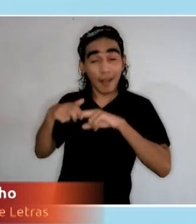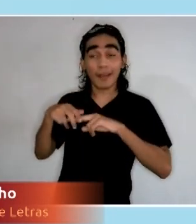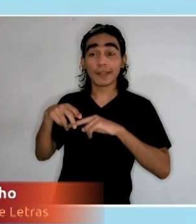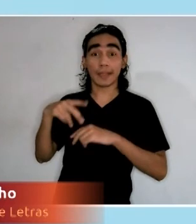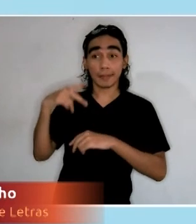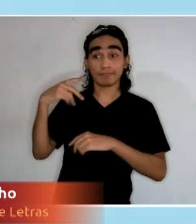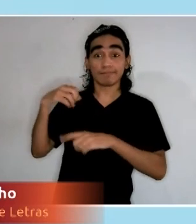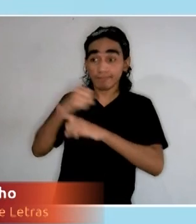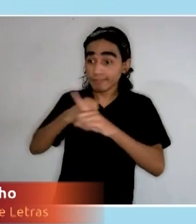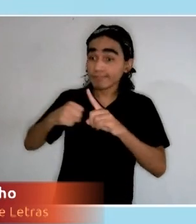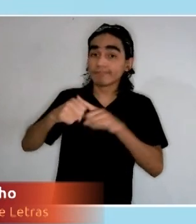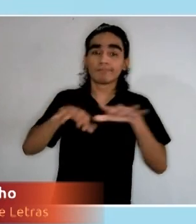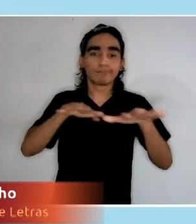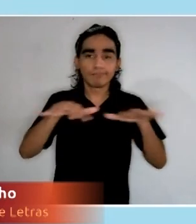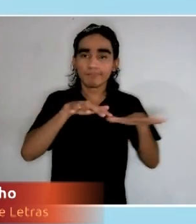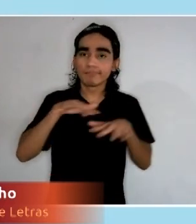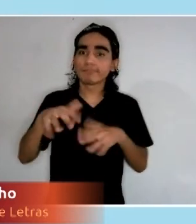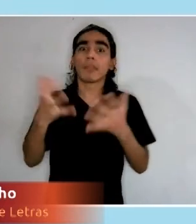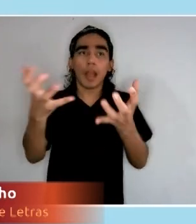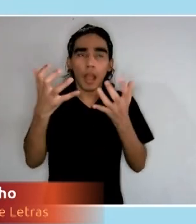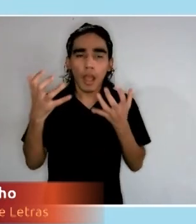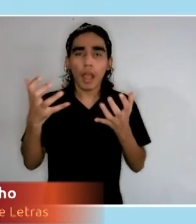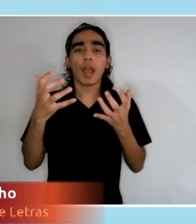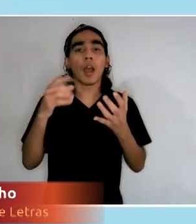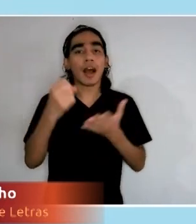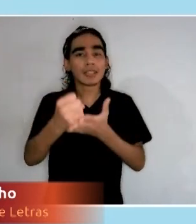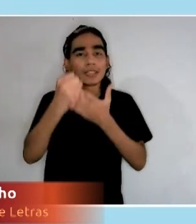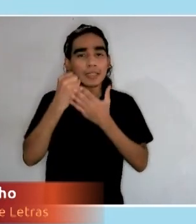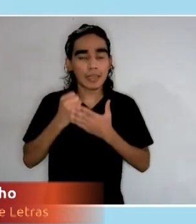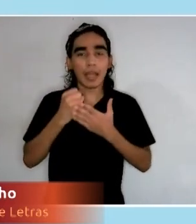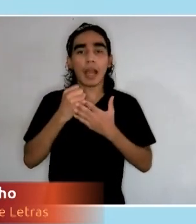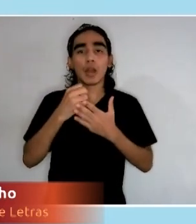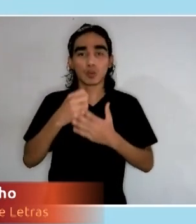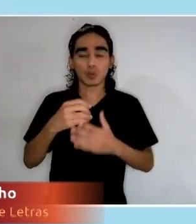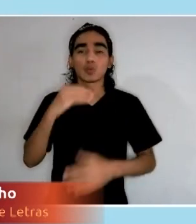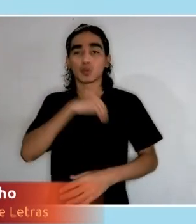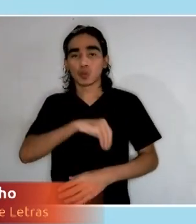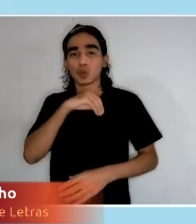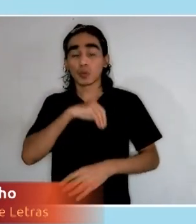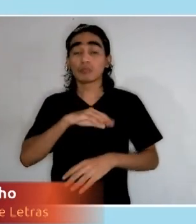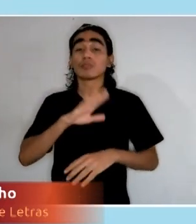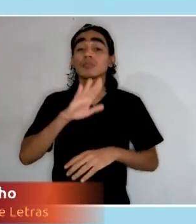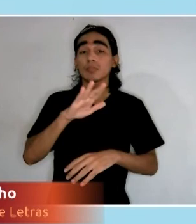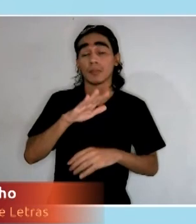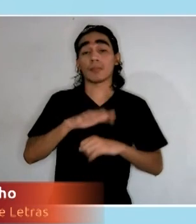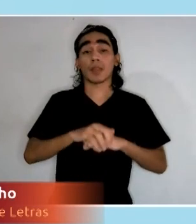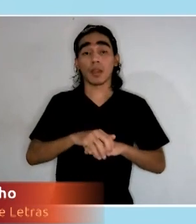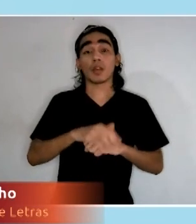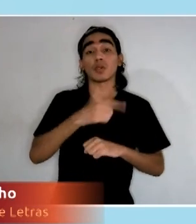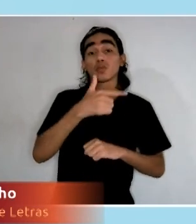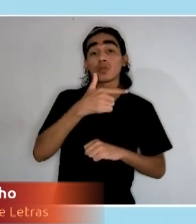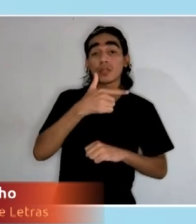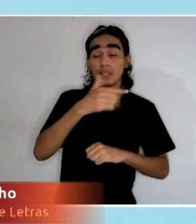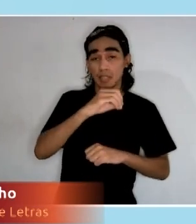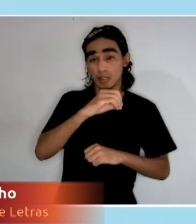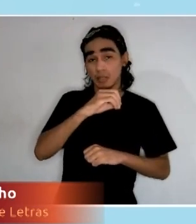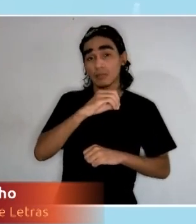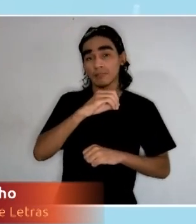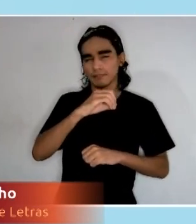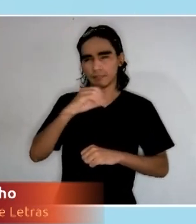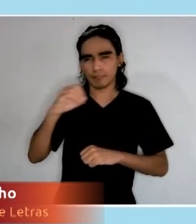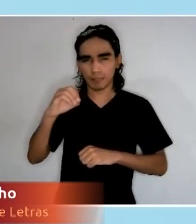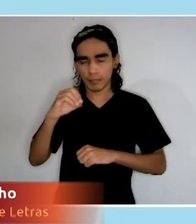o Inesc participou. A gente pressionou o Congresso, nós defendíamos R$1.200 a R$2.000 por benefício, mas acabou